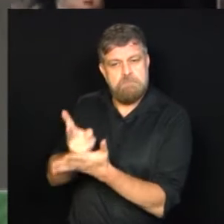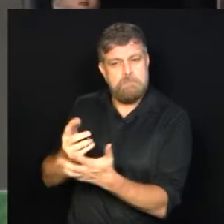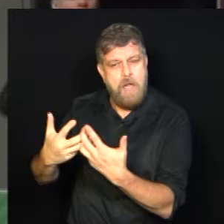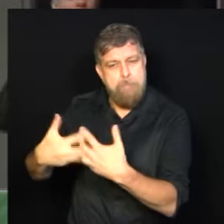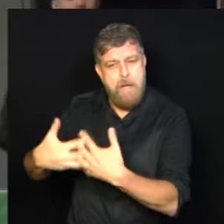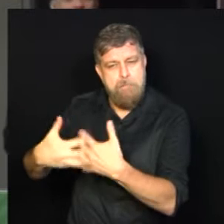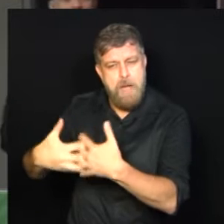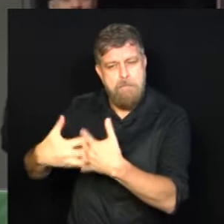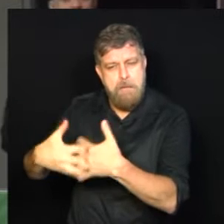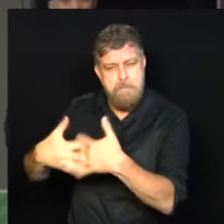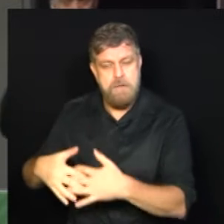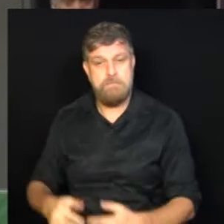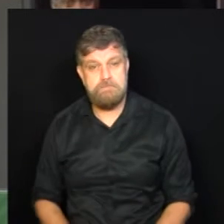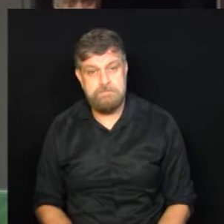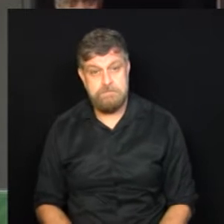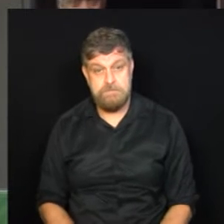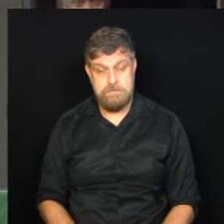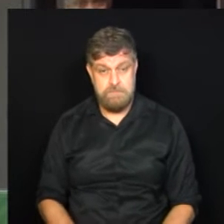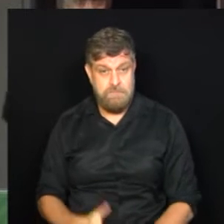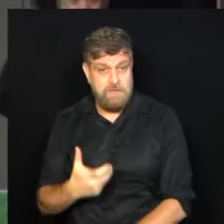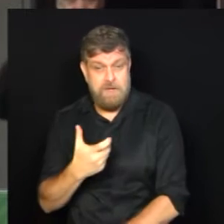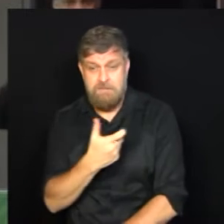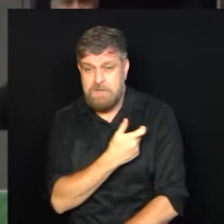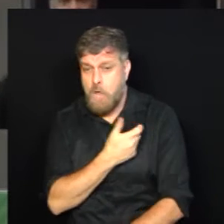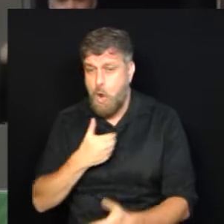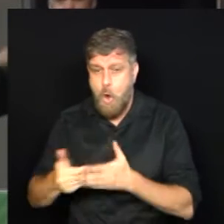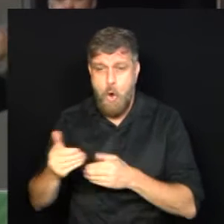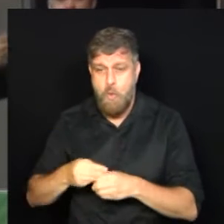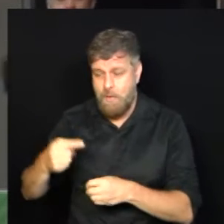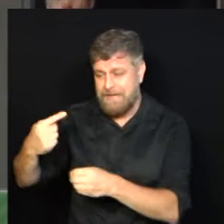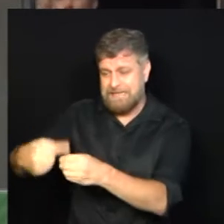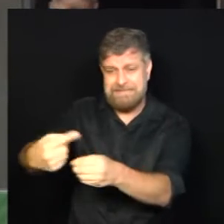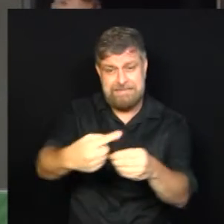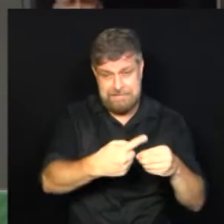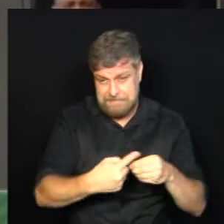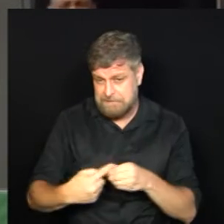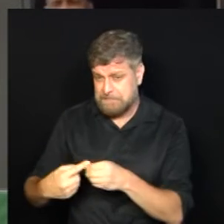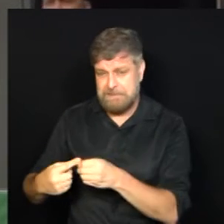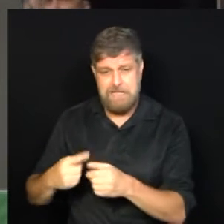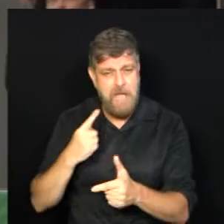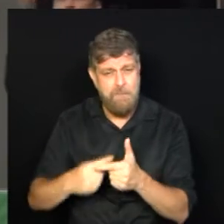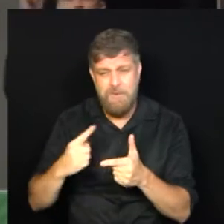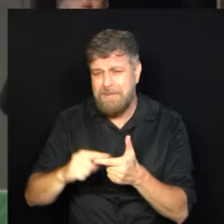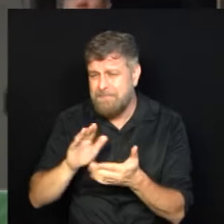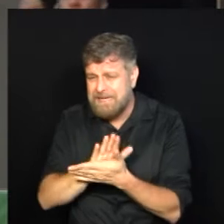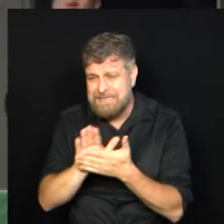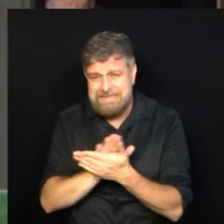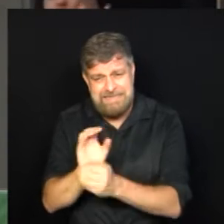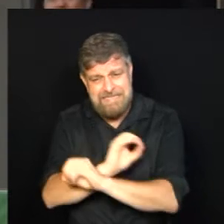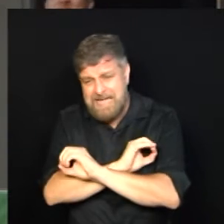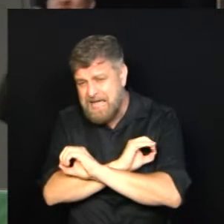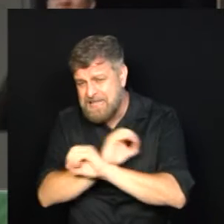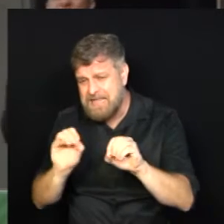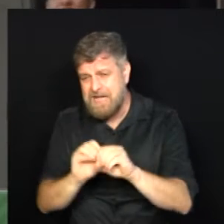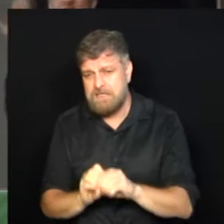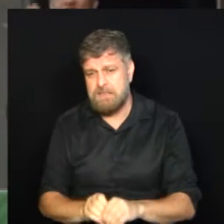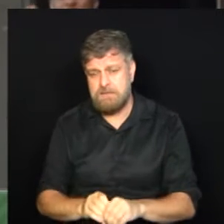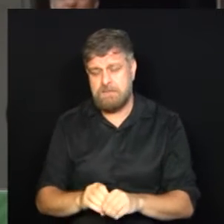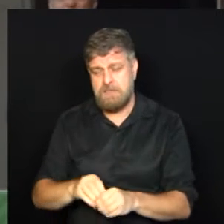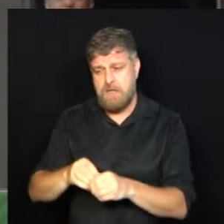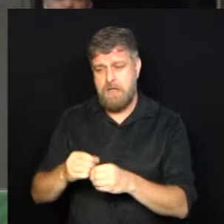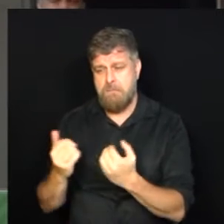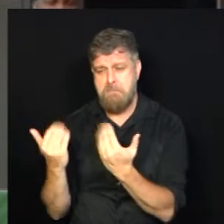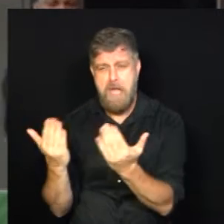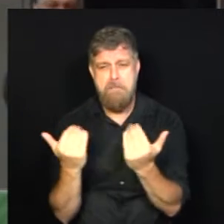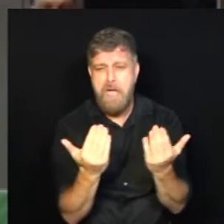Uma vacina que pode atingir qualquer município do Brasil sem problema algum. Sem precisar de freezer, sem precisar